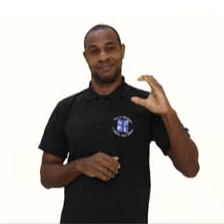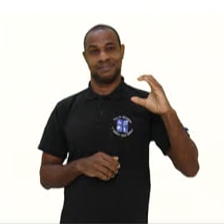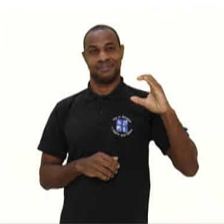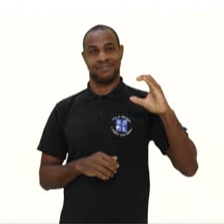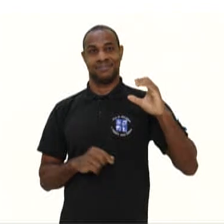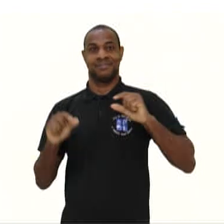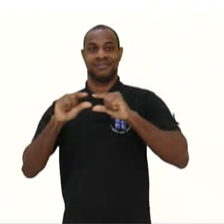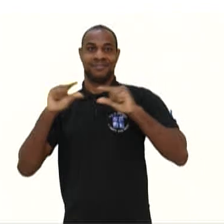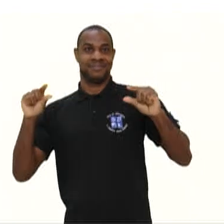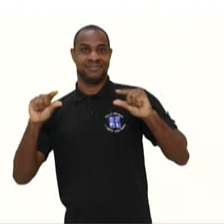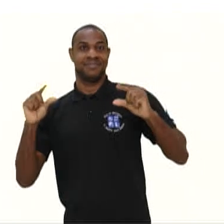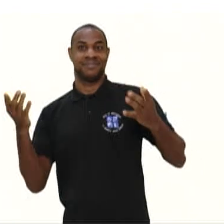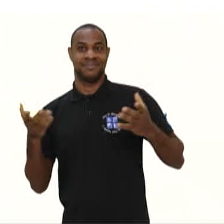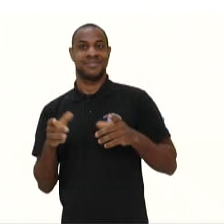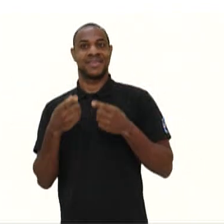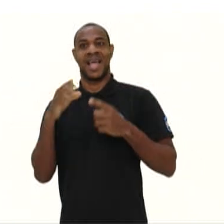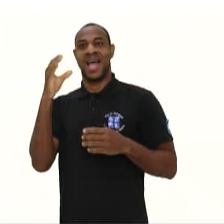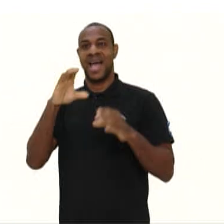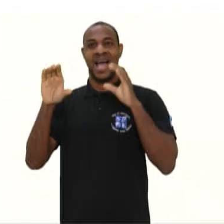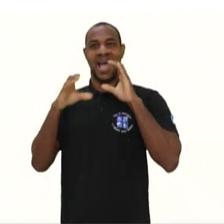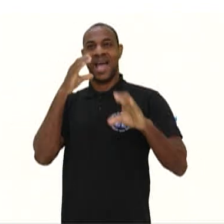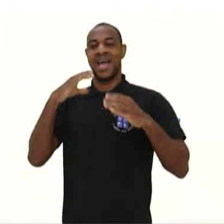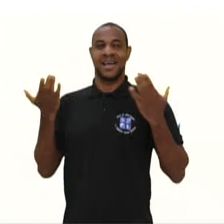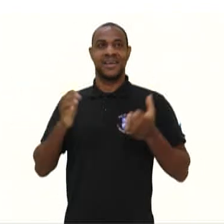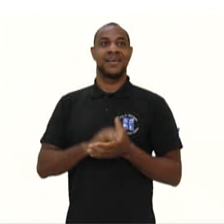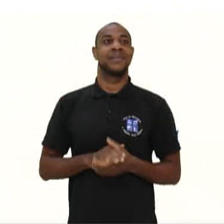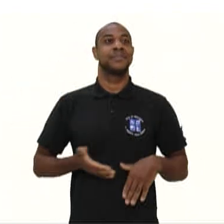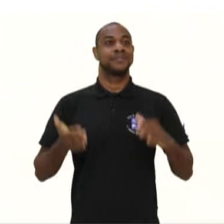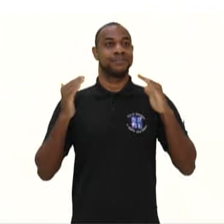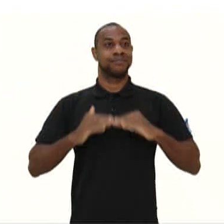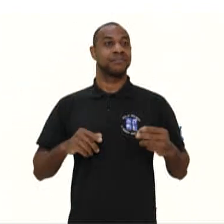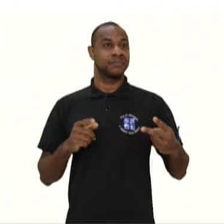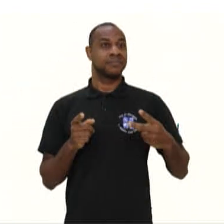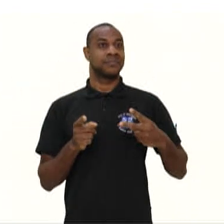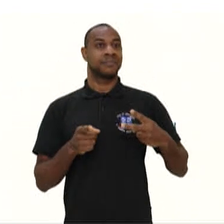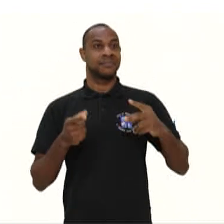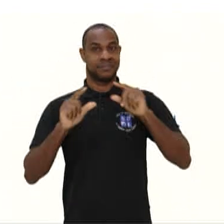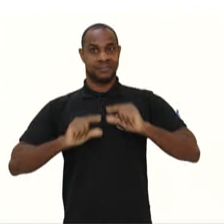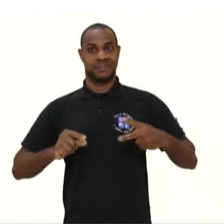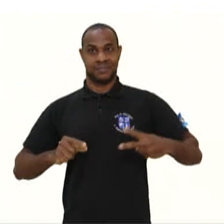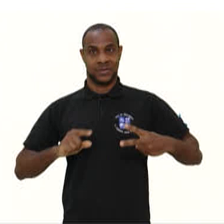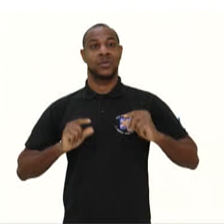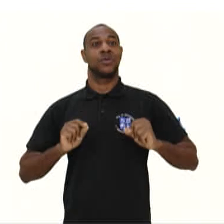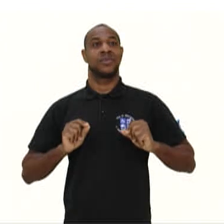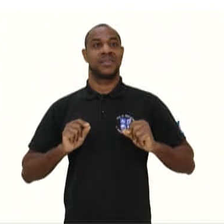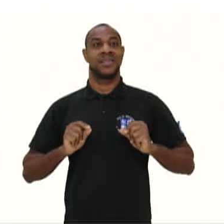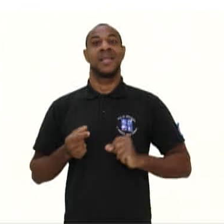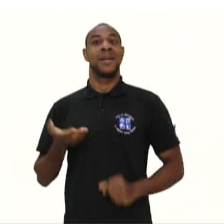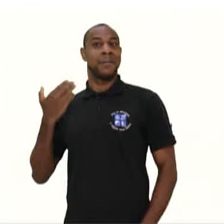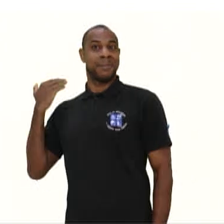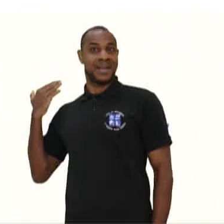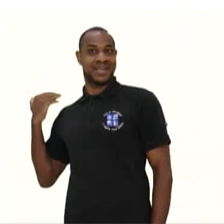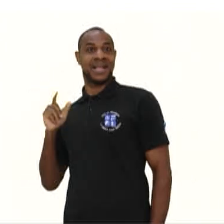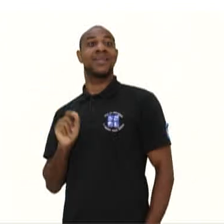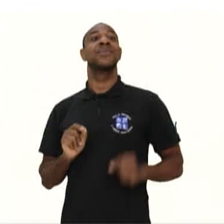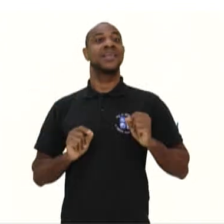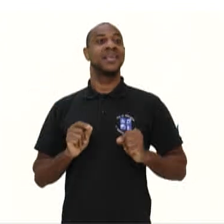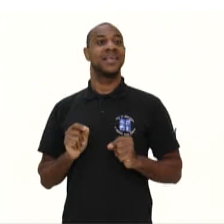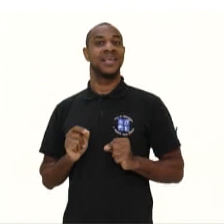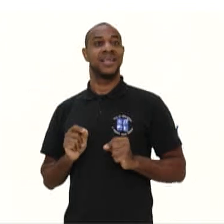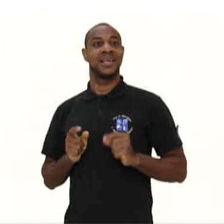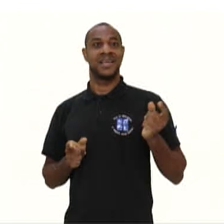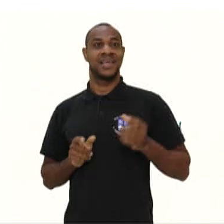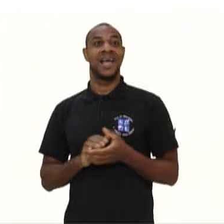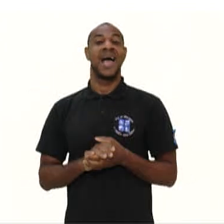a frase que está no passado contínuo, they were waiting the bus when it rained. Observem que a ação da